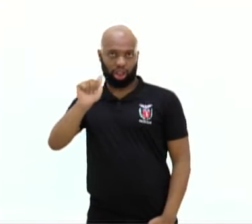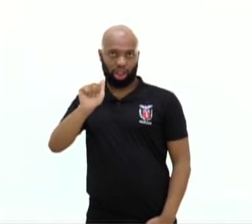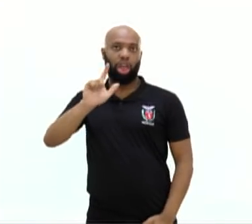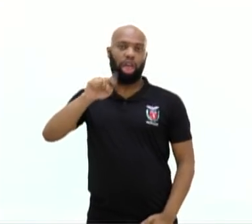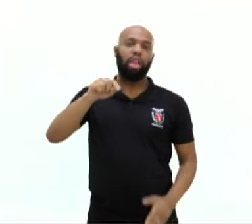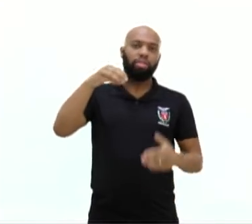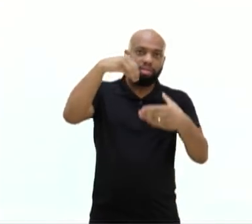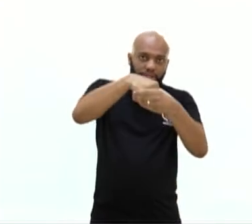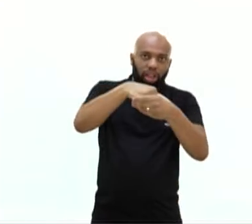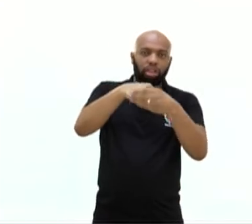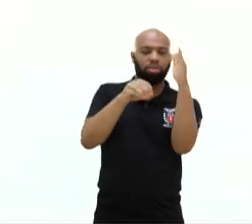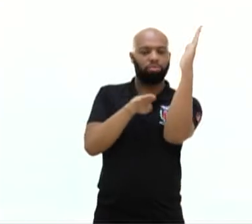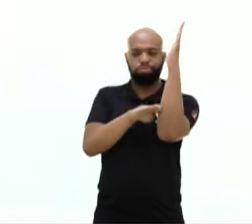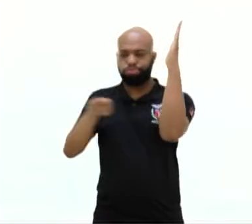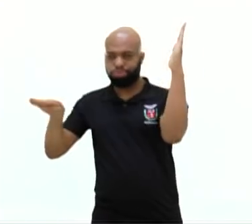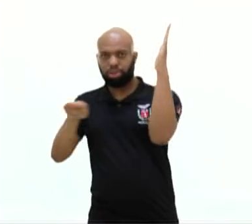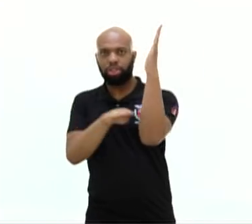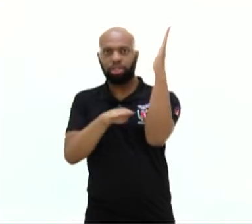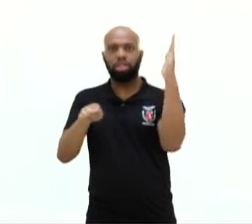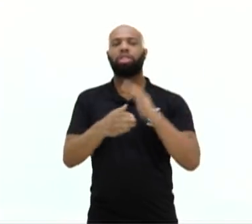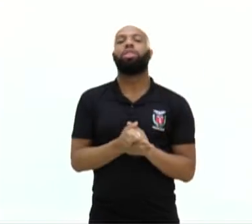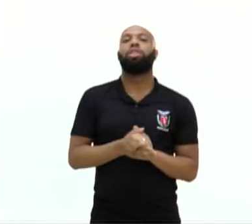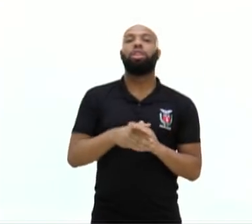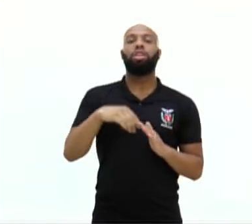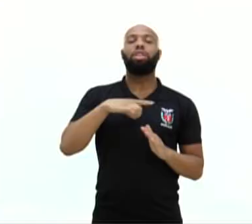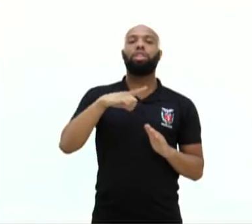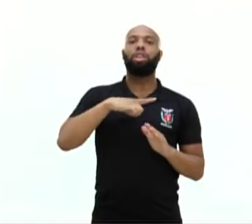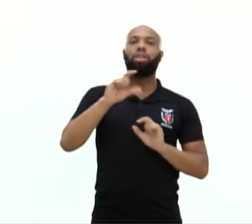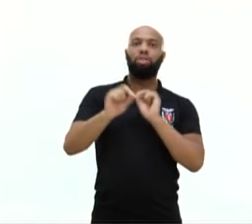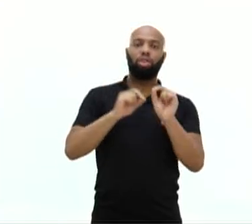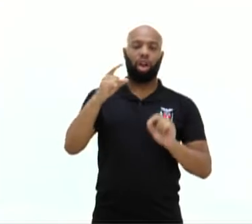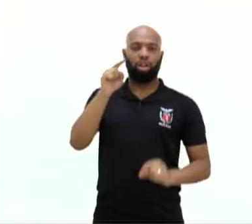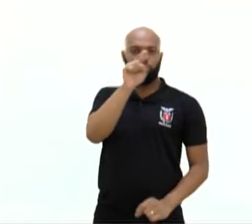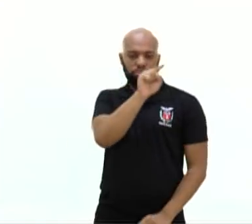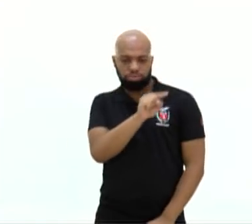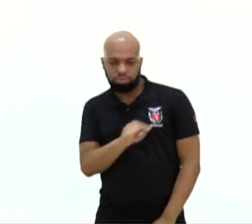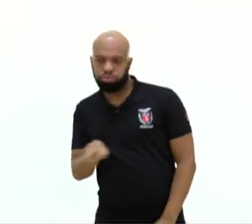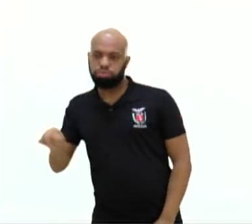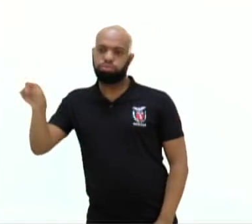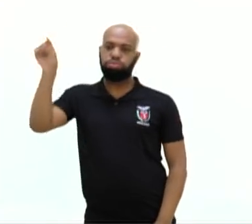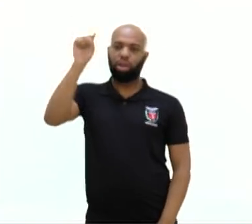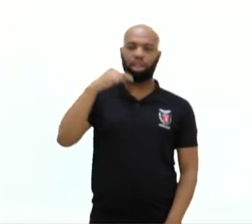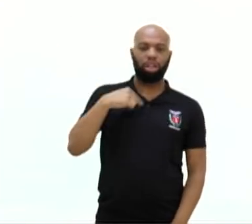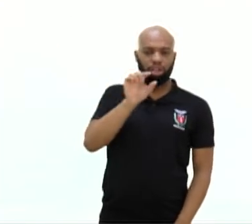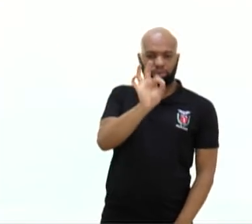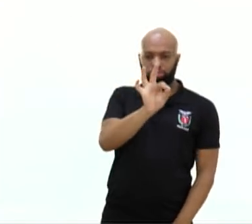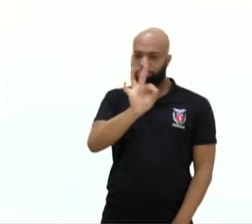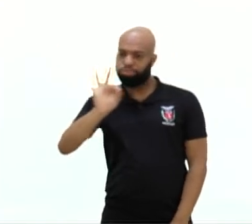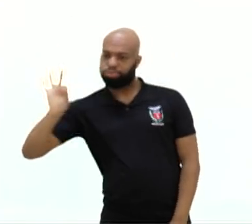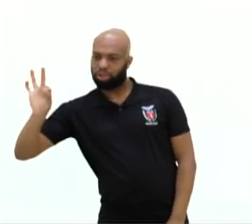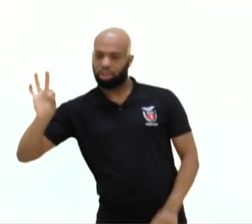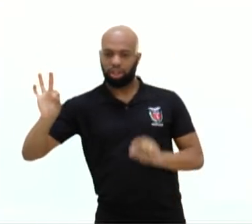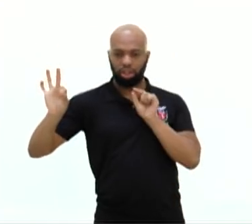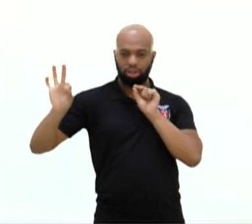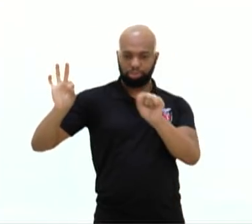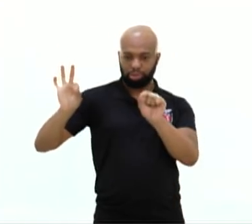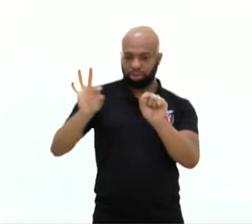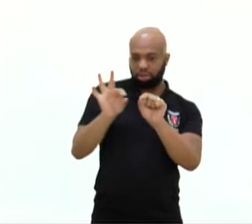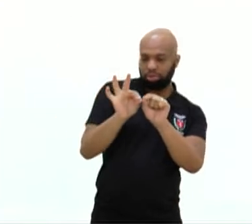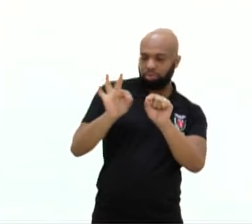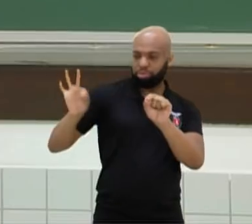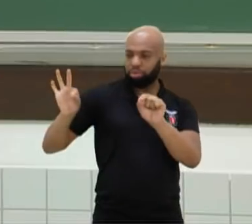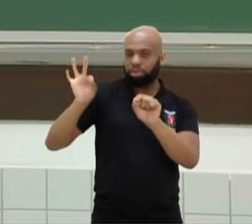ok? Eles são equidistantes a um ponto dado, ou seja, do centro da circunferência. O nome dessa distância entre o centro e